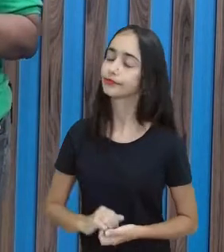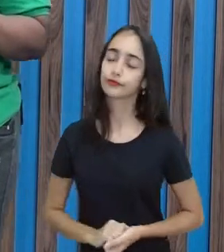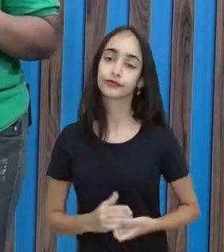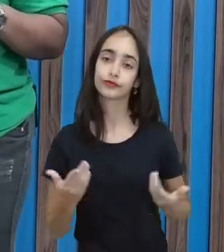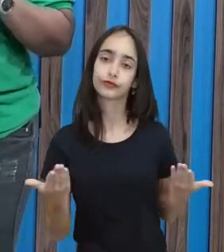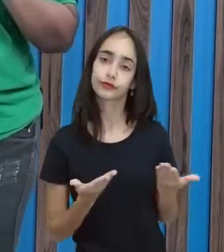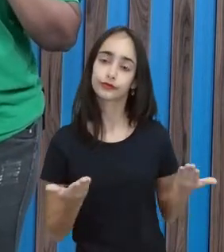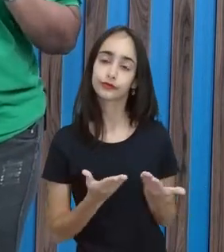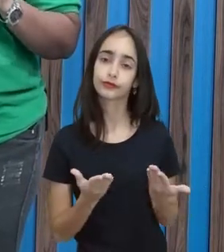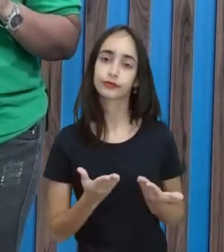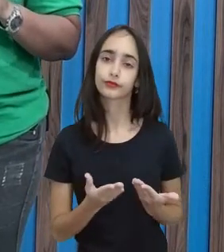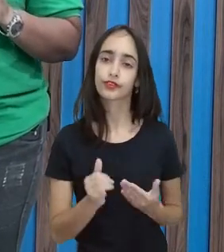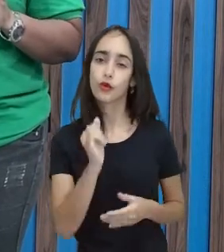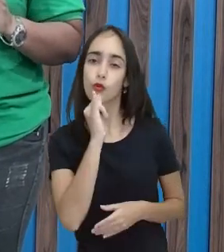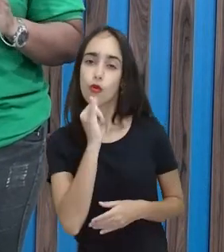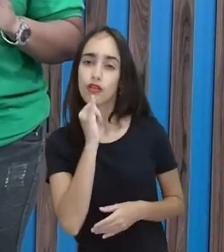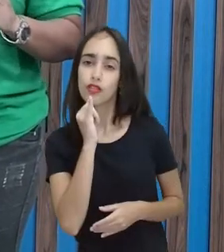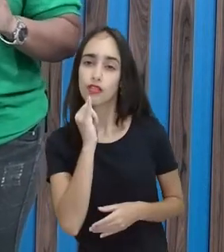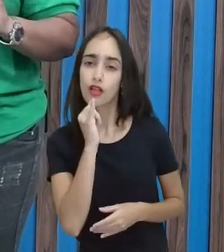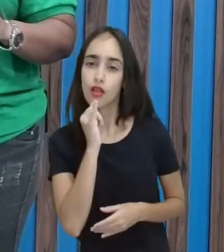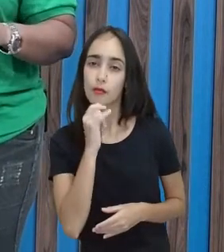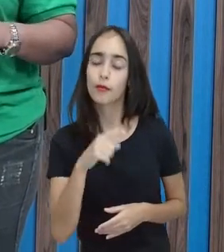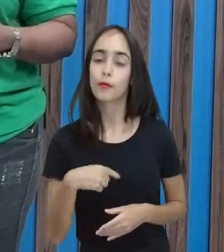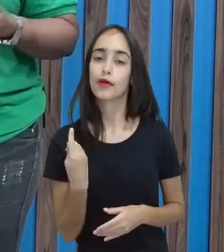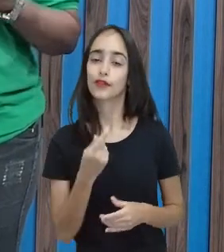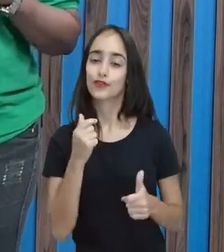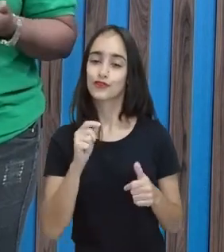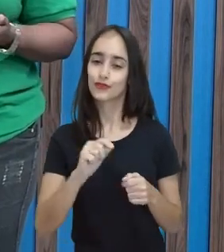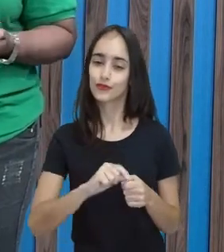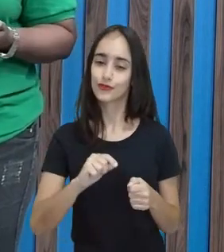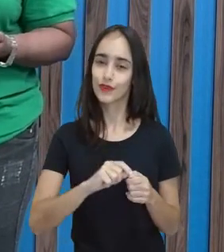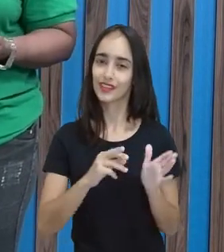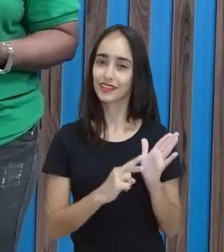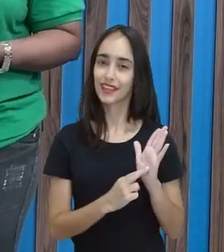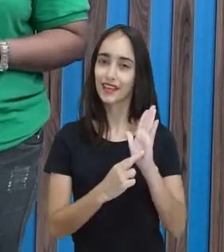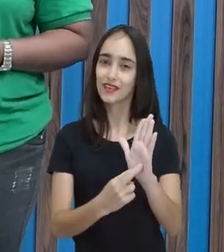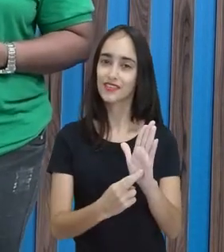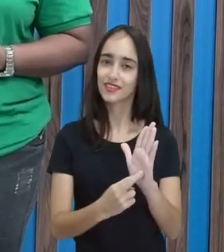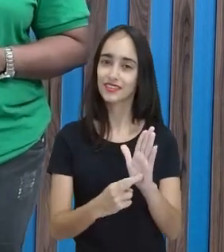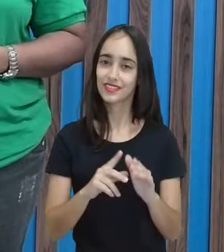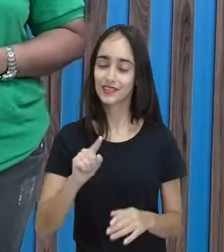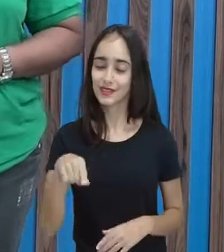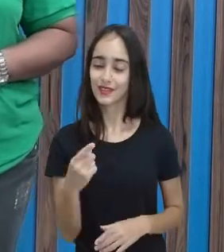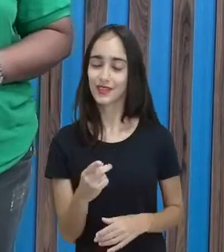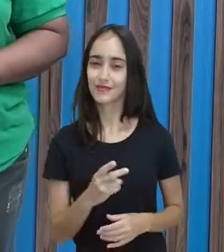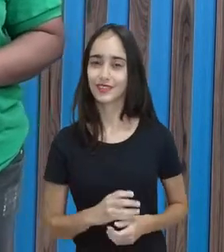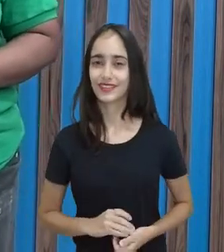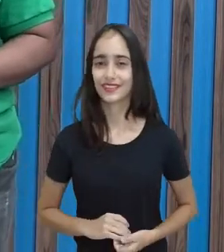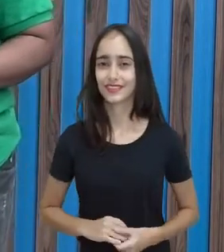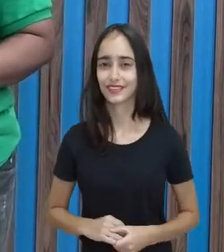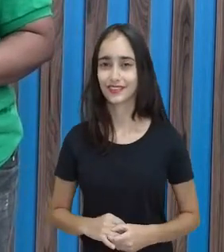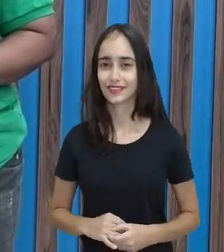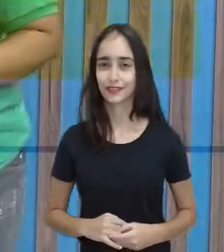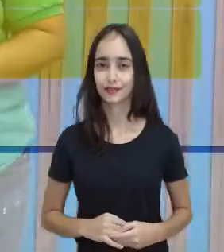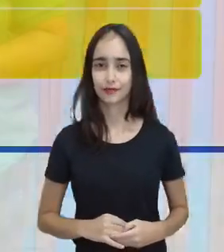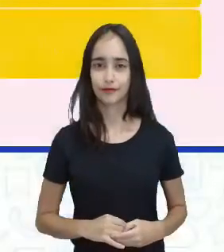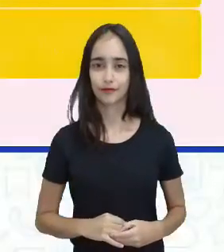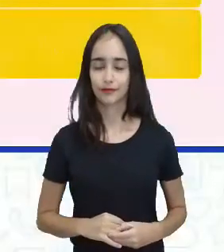vamos agora a um exemplo para poder fazer essa representação. Tela cheia, por favor.